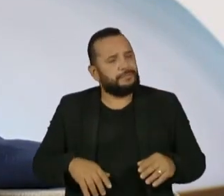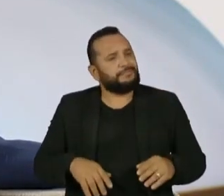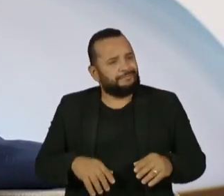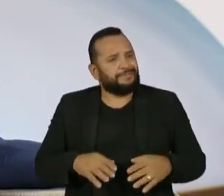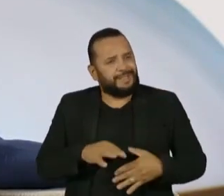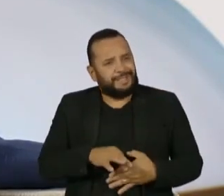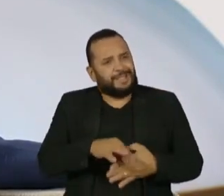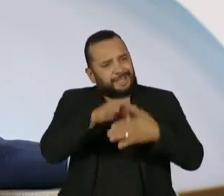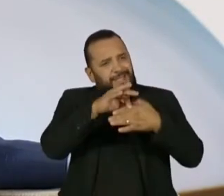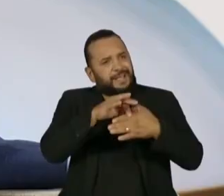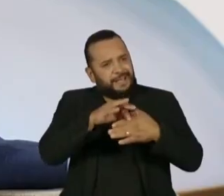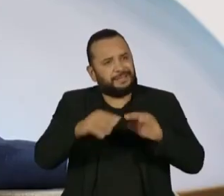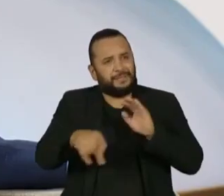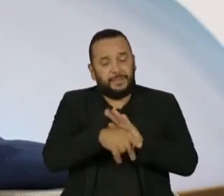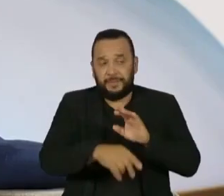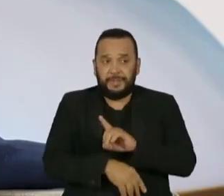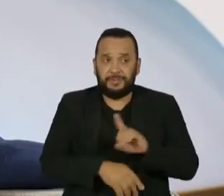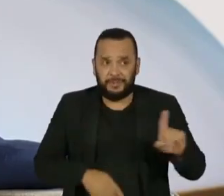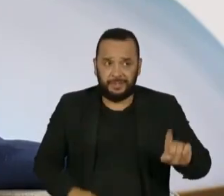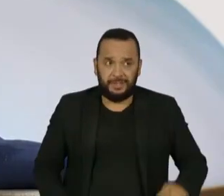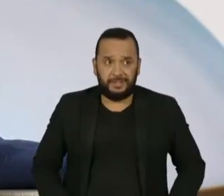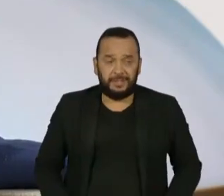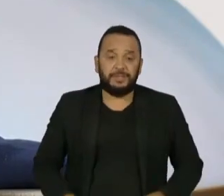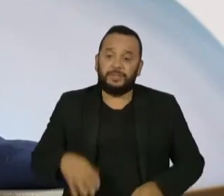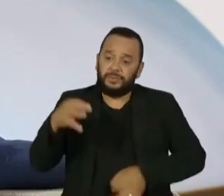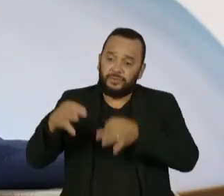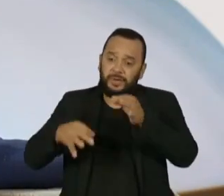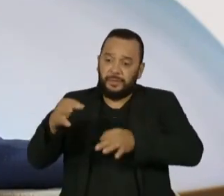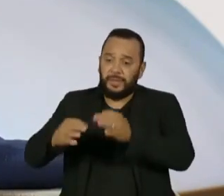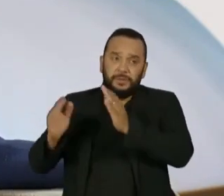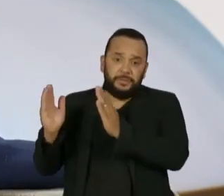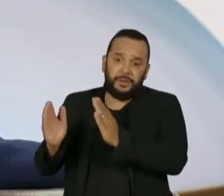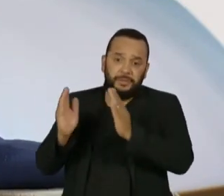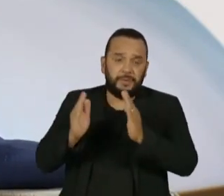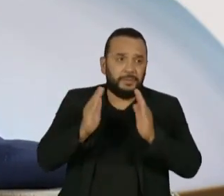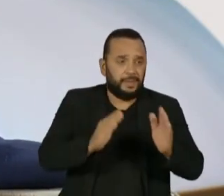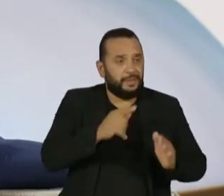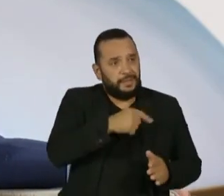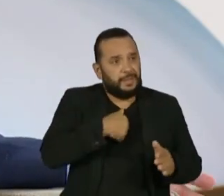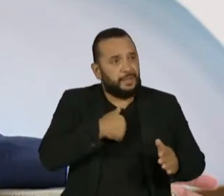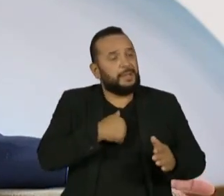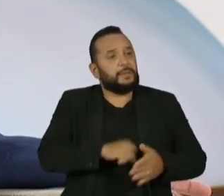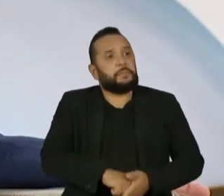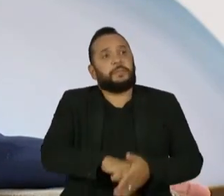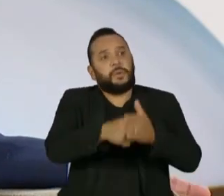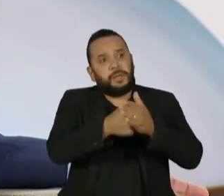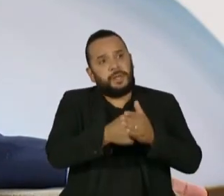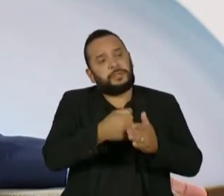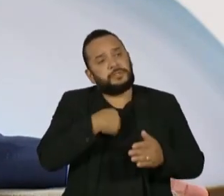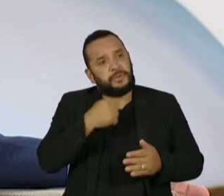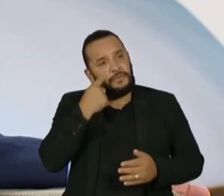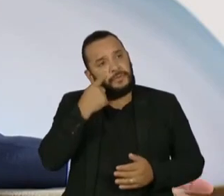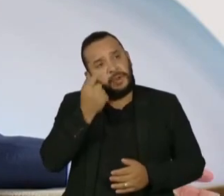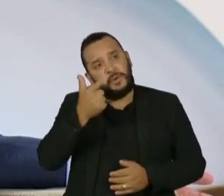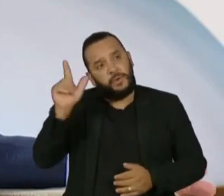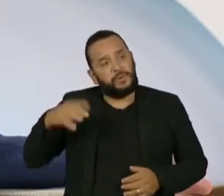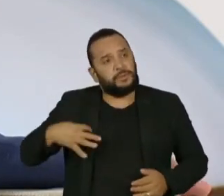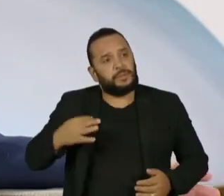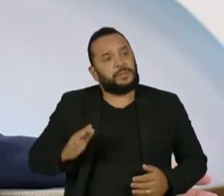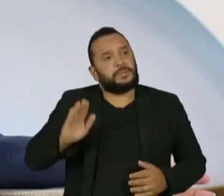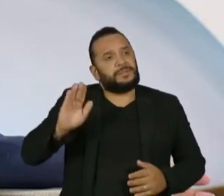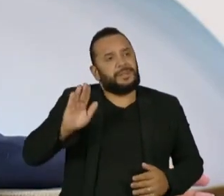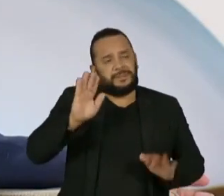né? E caso a Justiça, ao final, transitar de julgado, entenda que ele não pode ser candidato, aí nós vamos nos debruçar sobre outra alternativa.